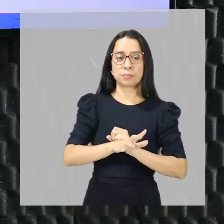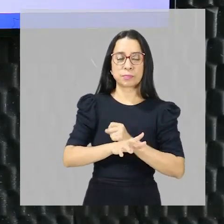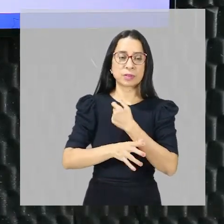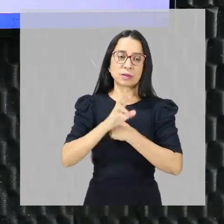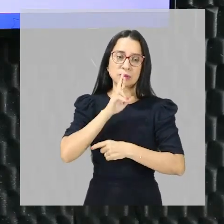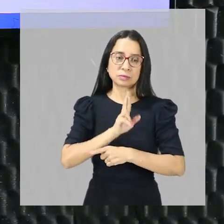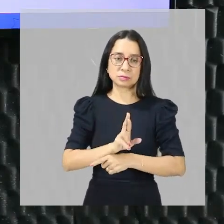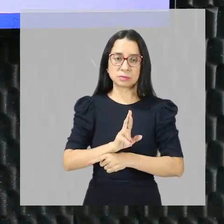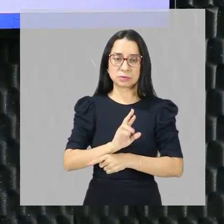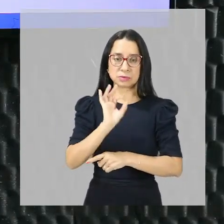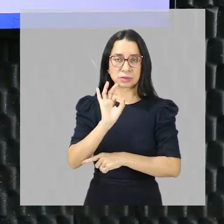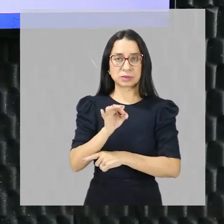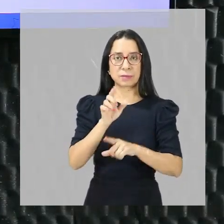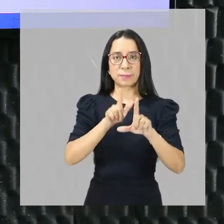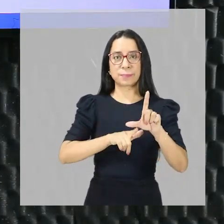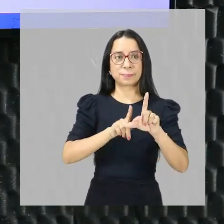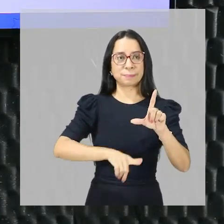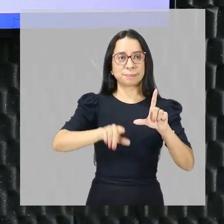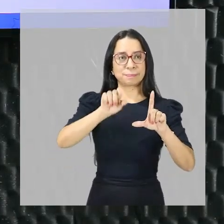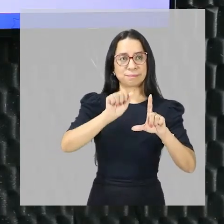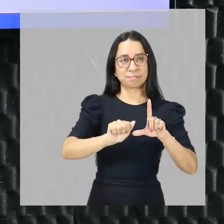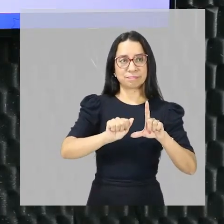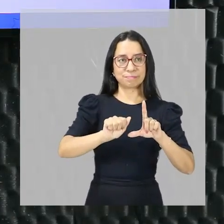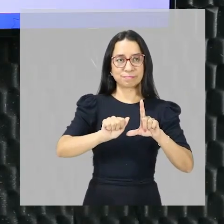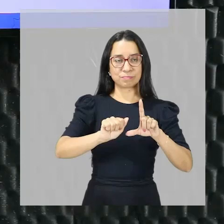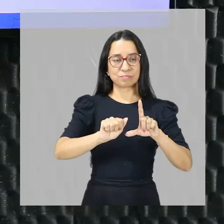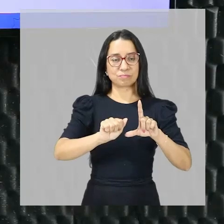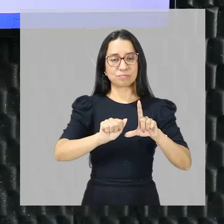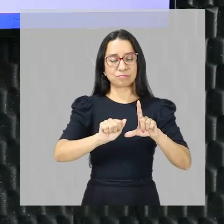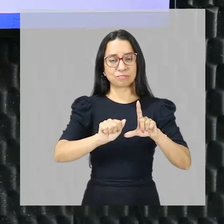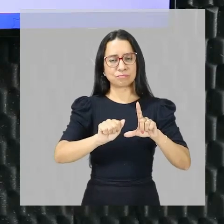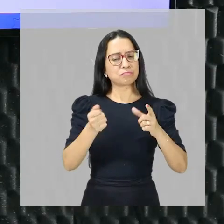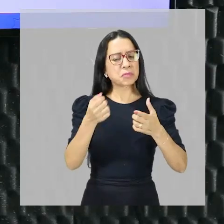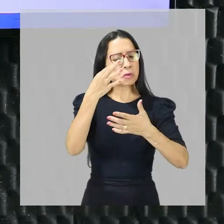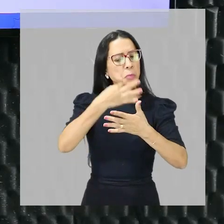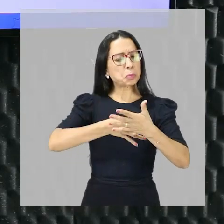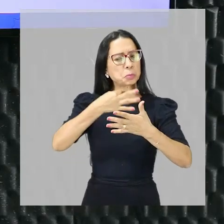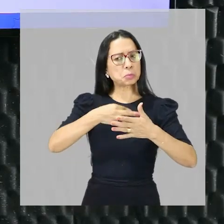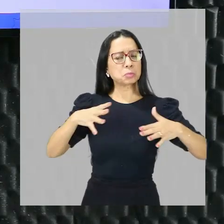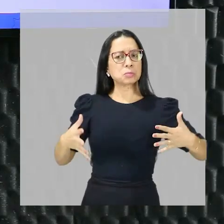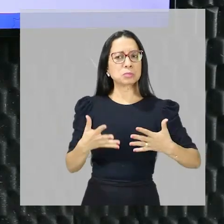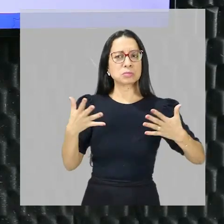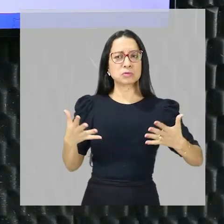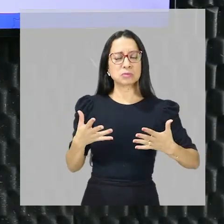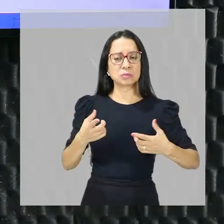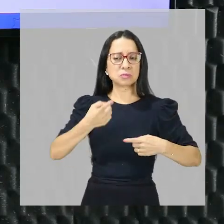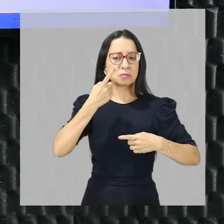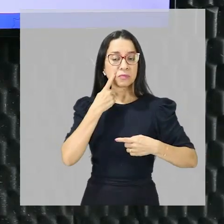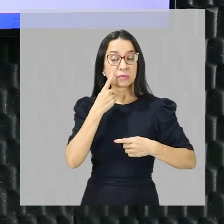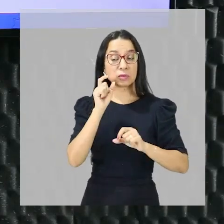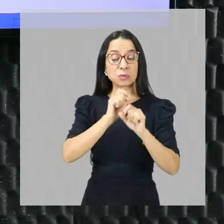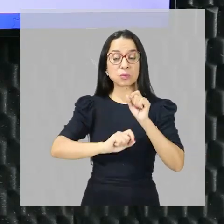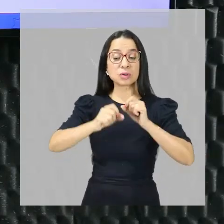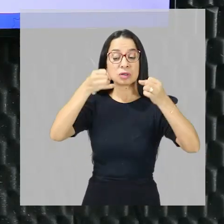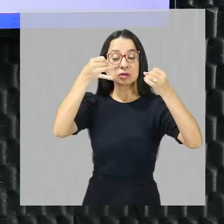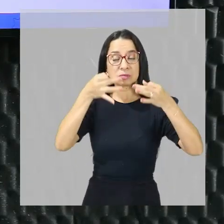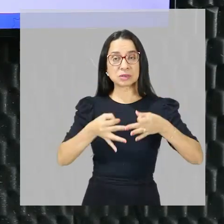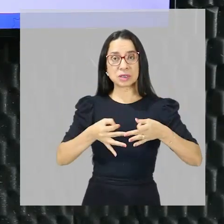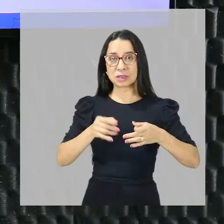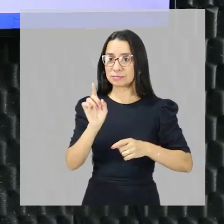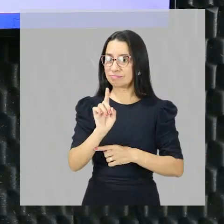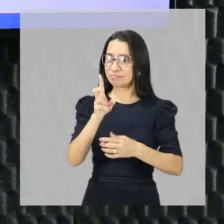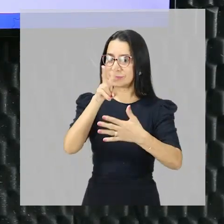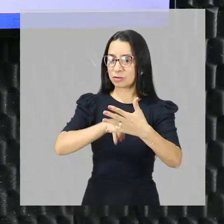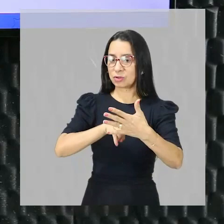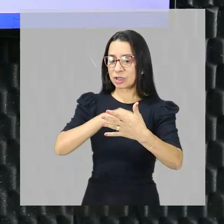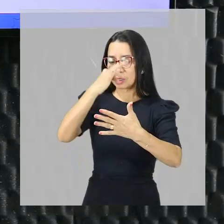gabarito aí, ó, é a letra A, galera. Marcos, e o texto motivador? Viu o que eu te falei? A gente nem leu o texto motivador